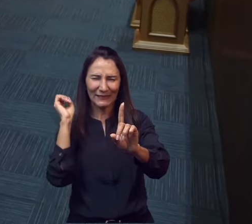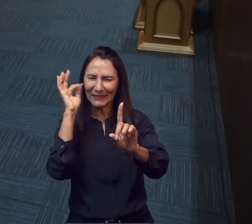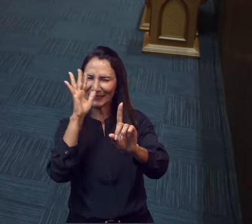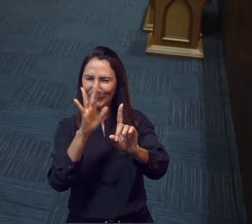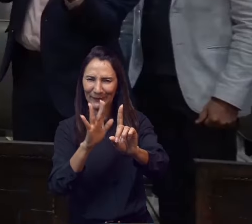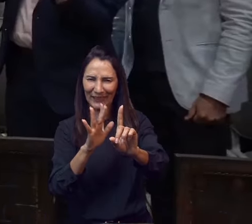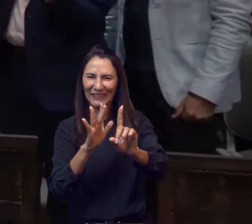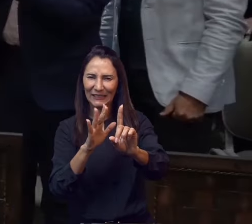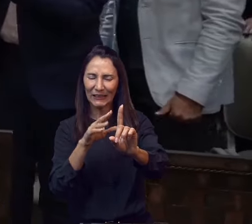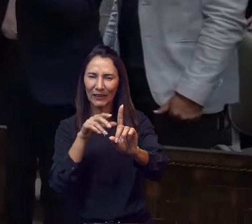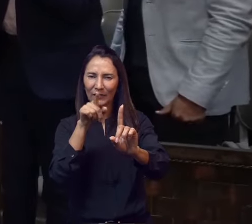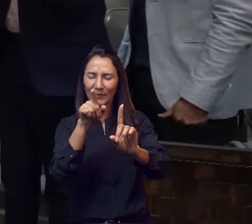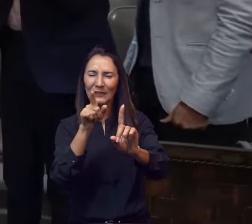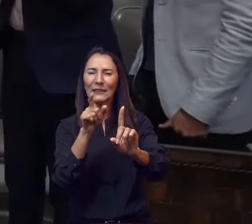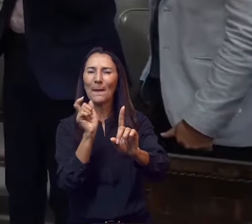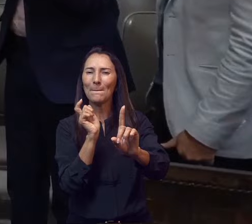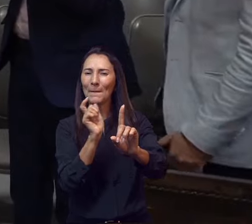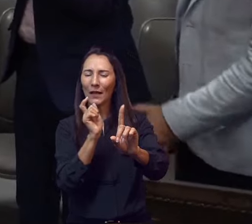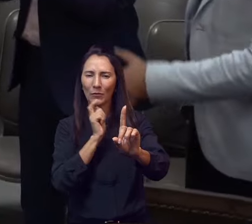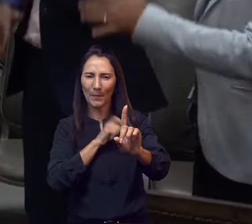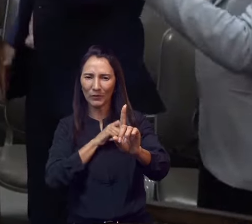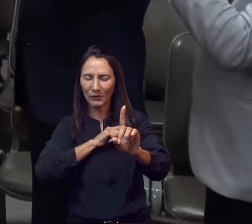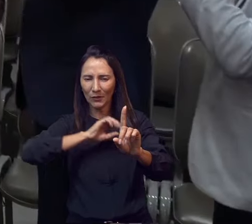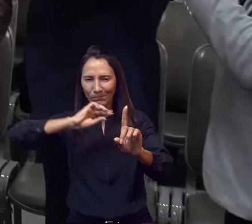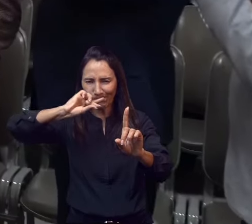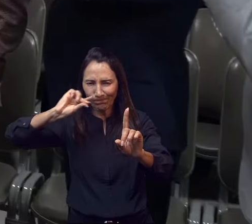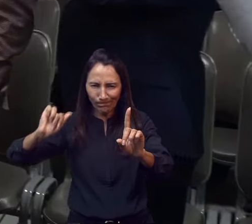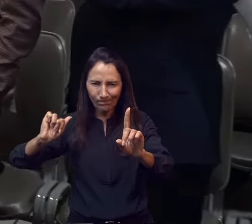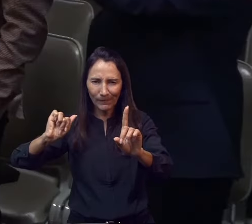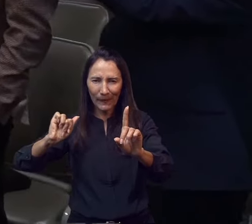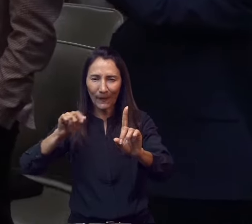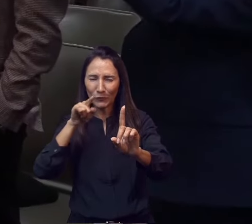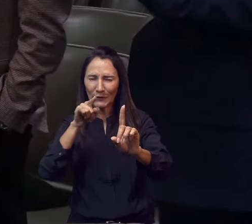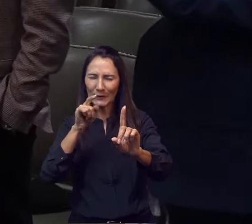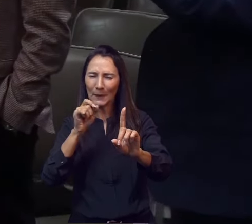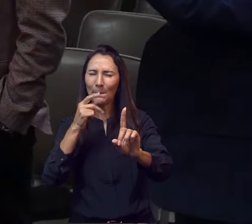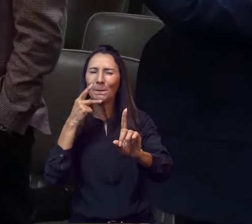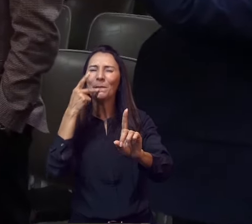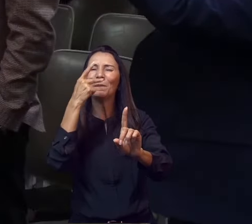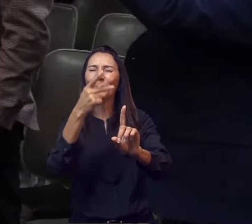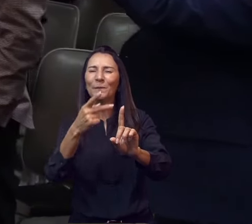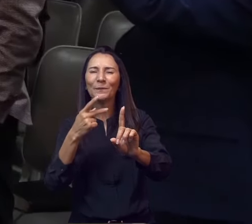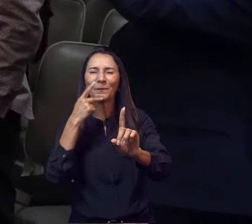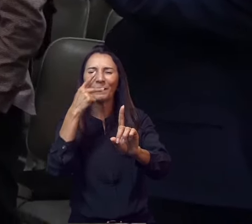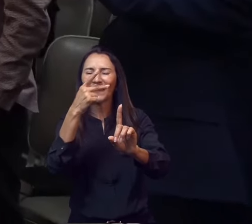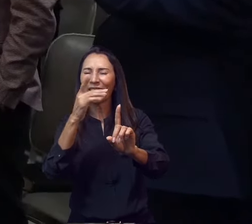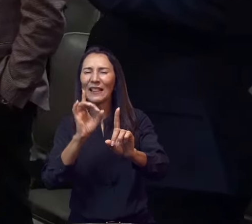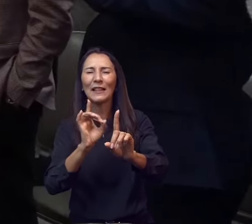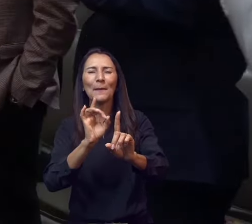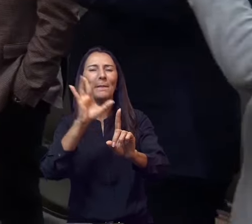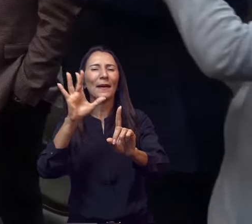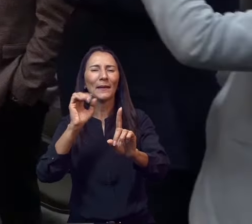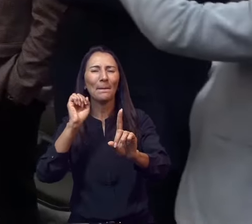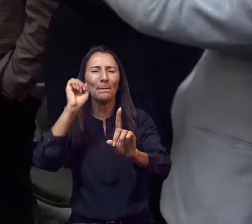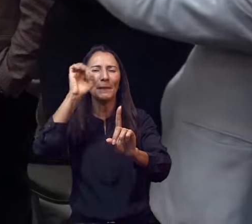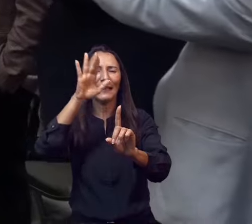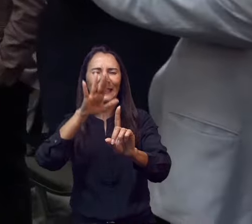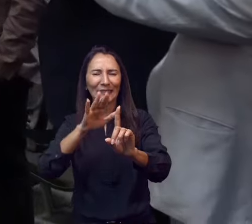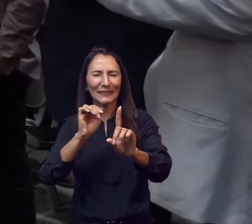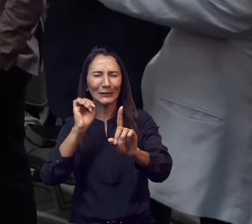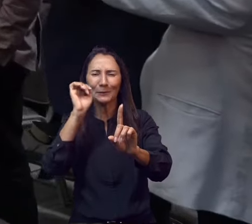amordaçado Capiroto Abra sua voz e profetiza benção libera benção e a sua